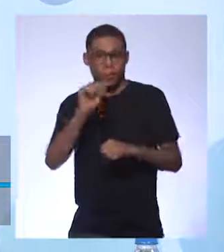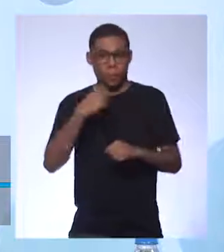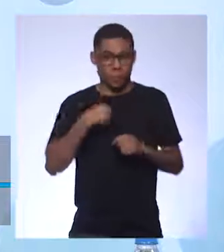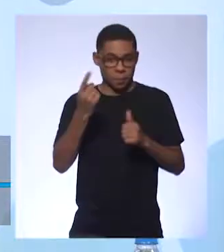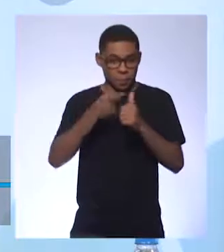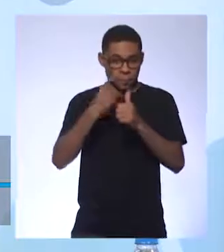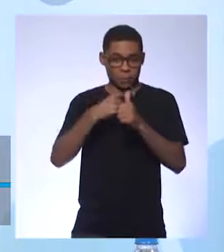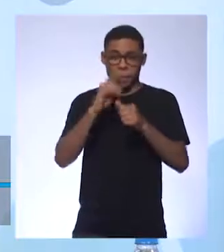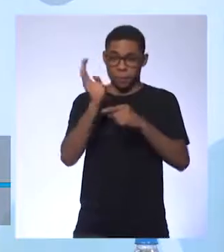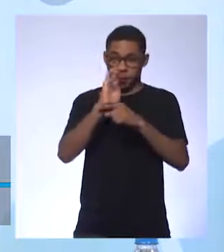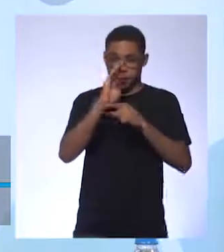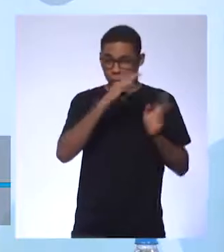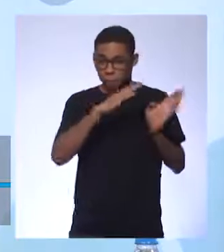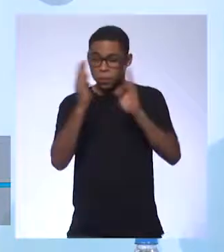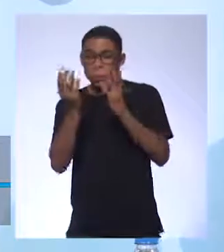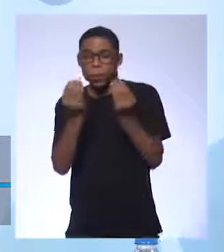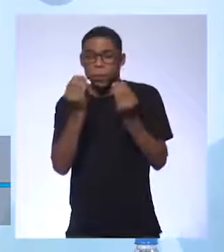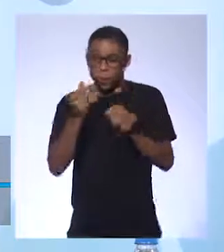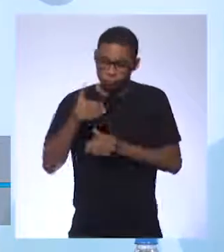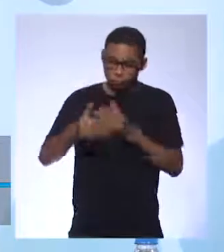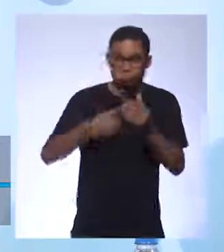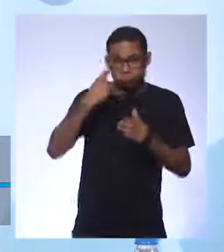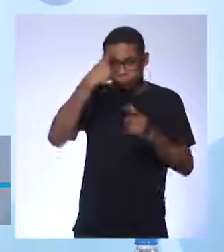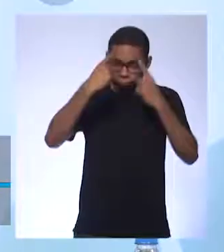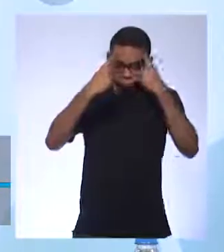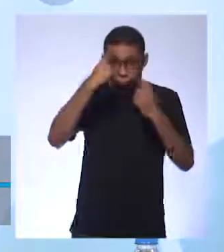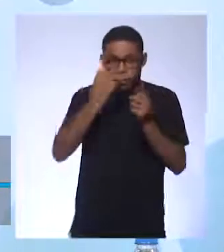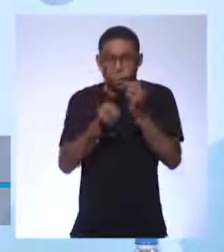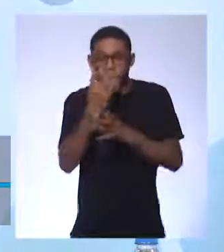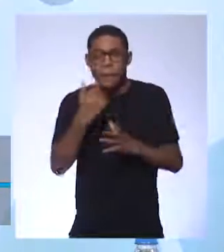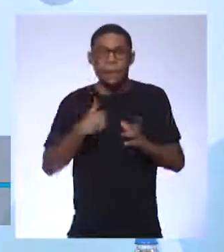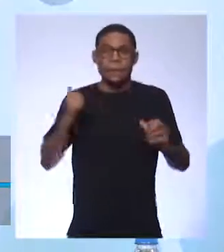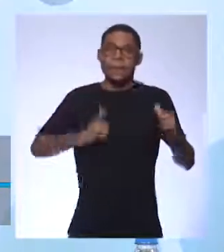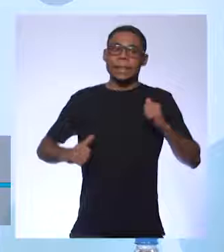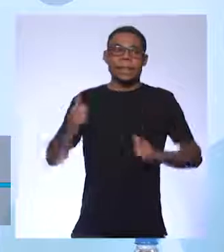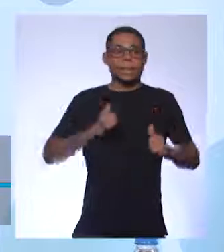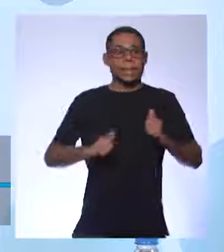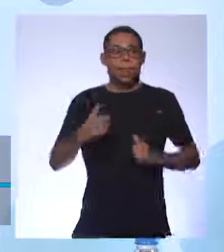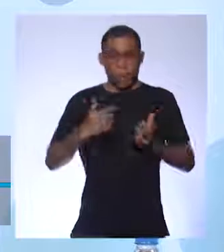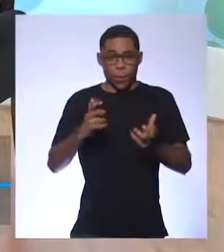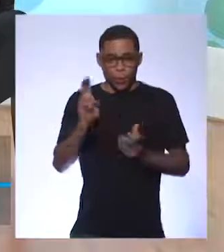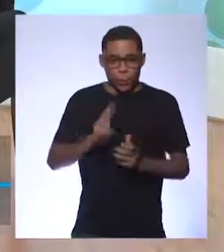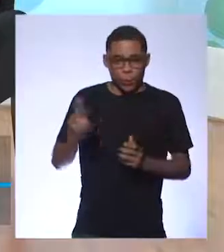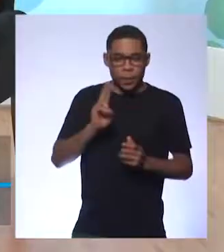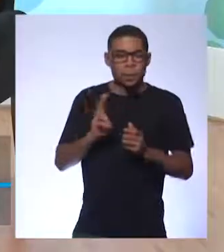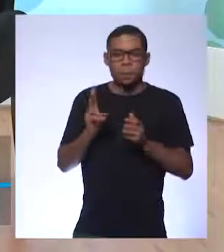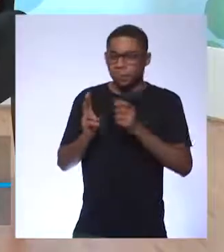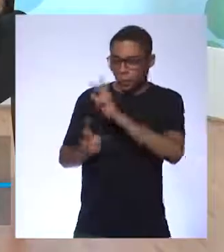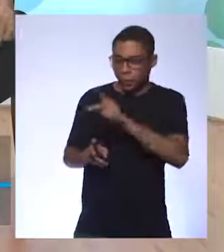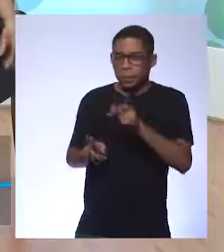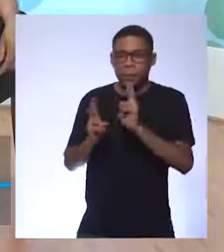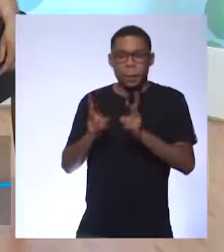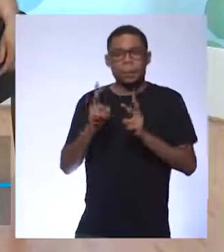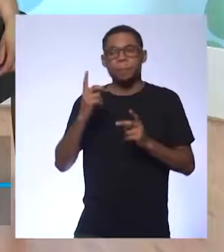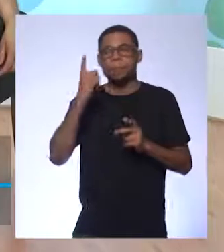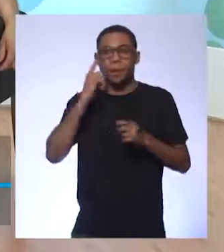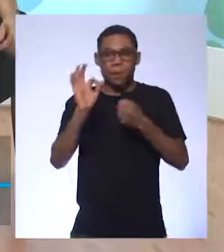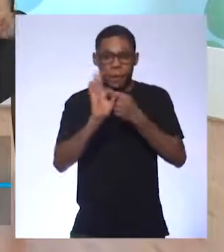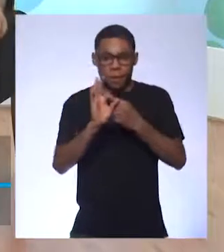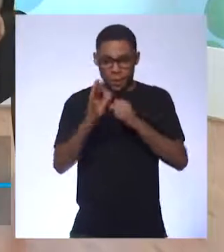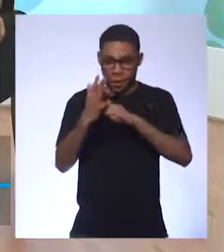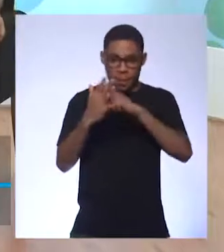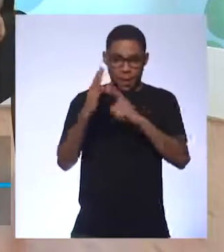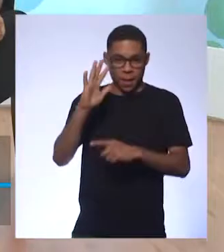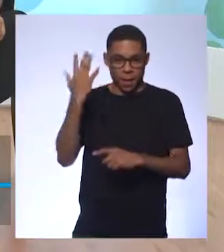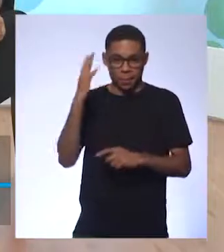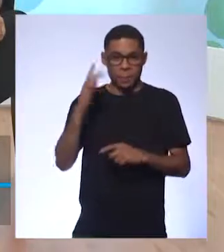vídeo para vocês de um processo de criação, porque eu tô tão ansiosa, professor, que eu quero usar aquela ferramenta da mãozinha, que eu vou